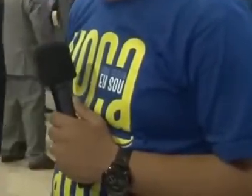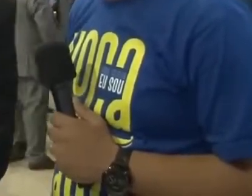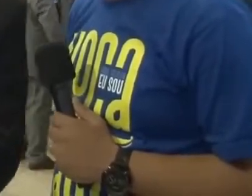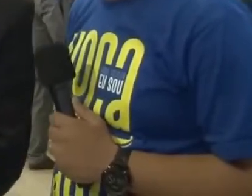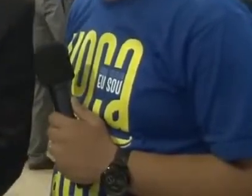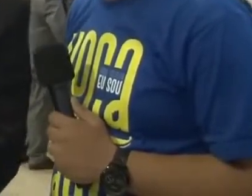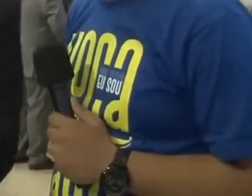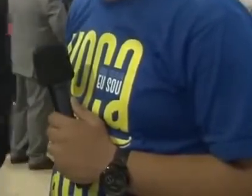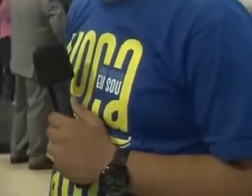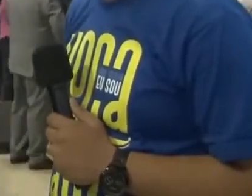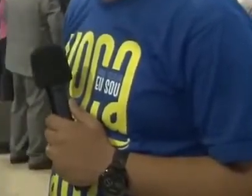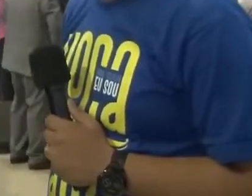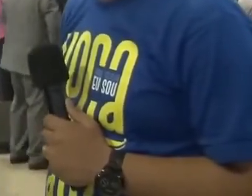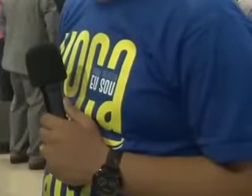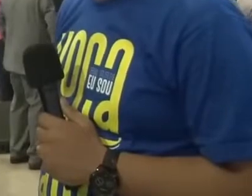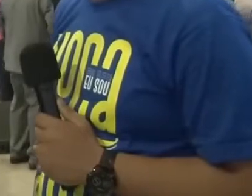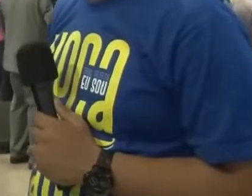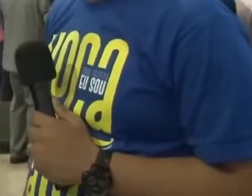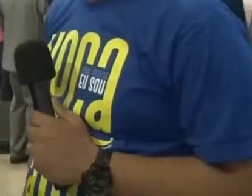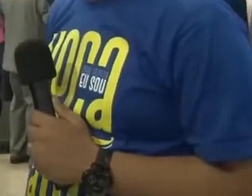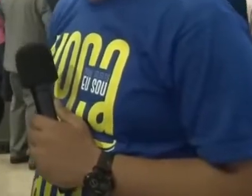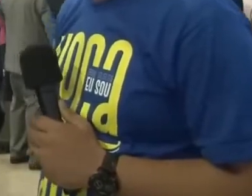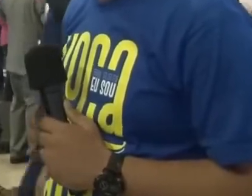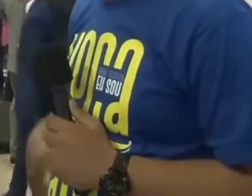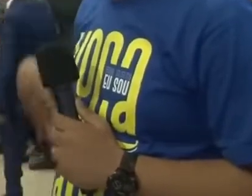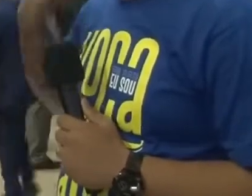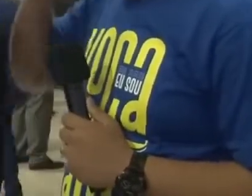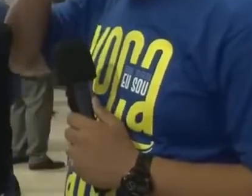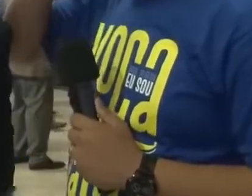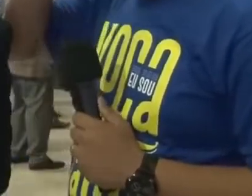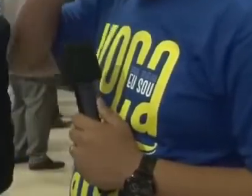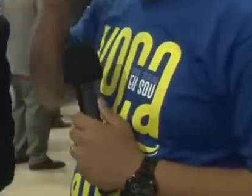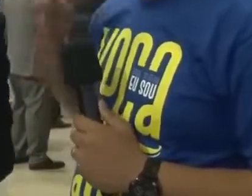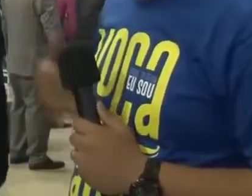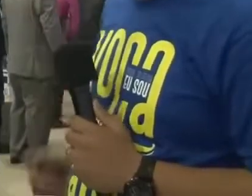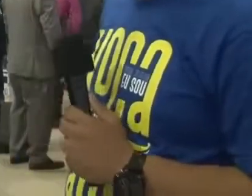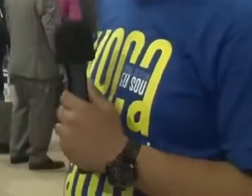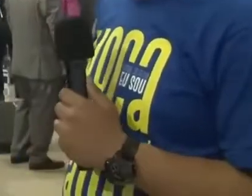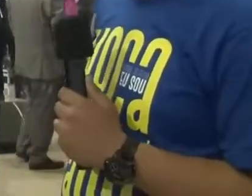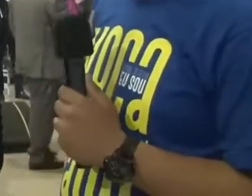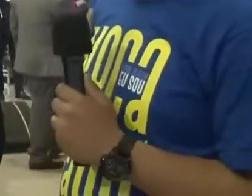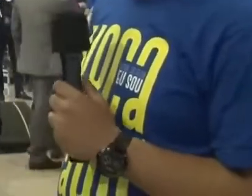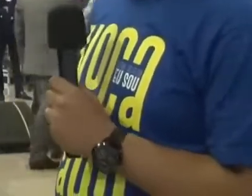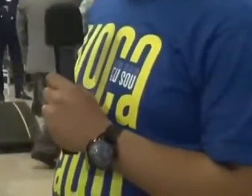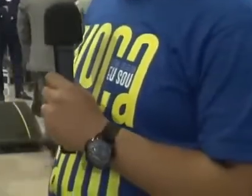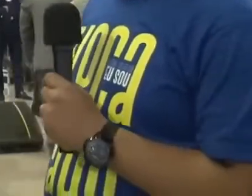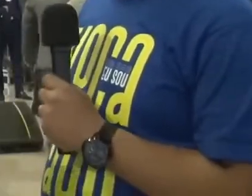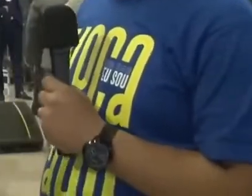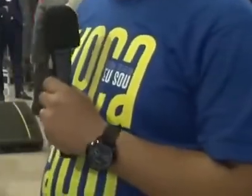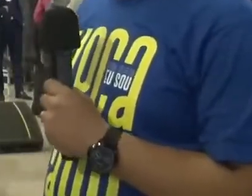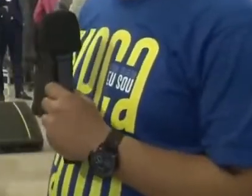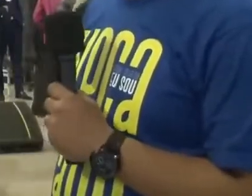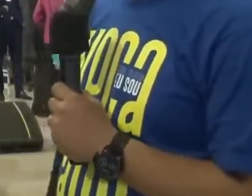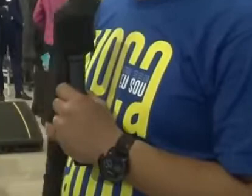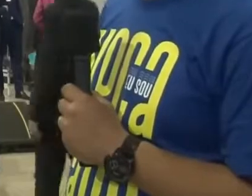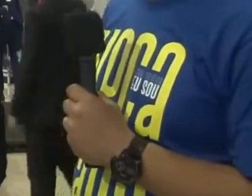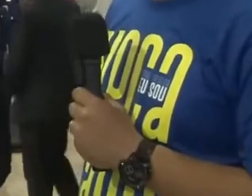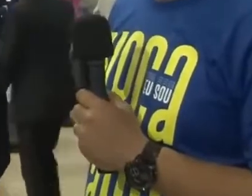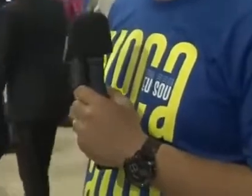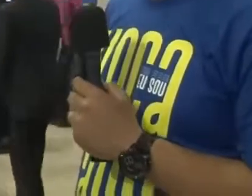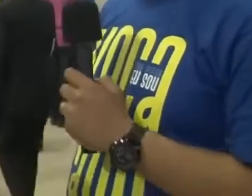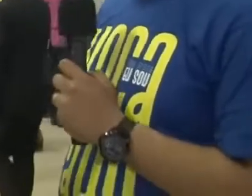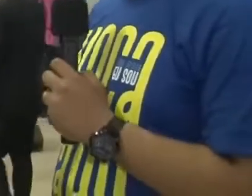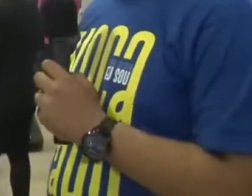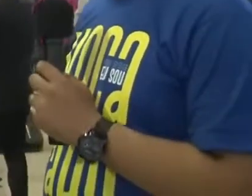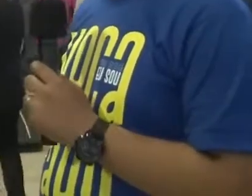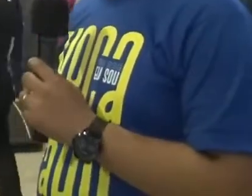isso aqui é uma década. Essa é uma década. Essa é uma década lavada, remida pelo sangue de Jesus. Que crê no arrebatamento.